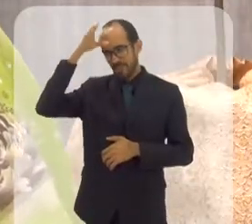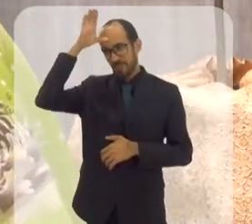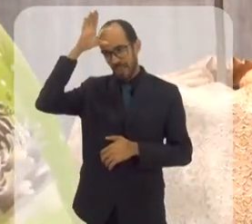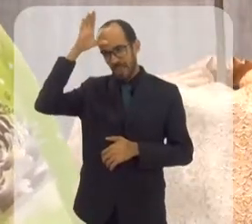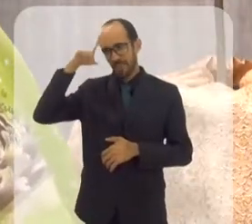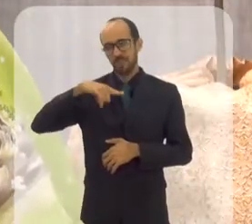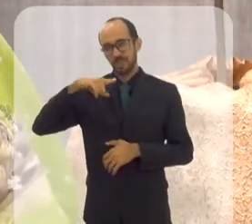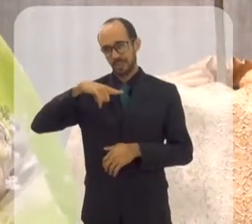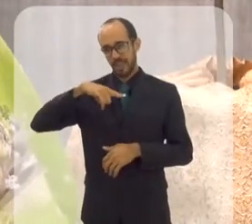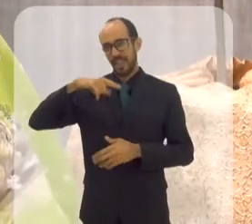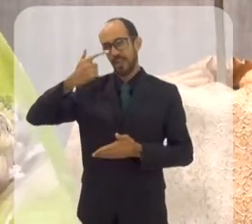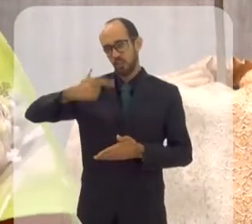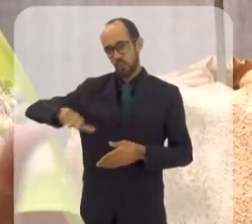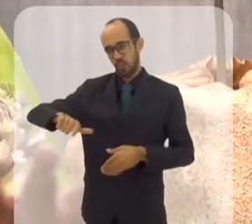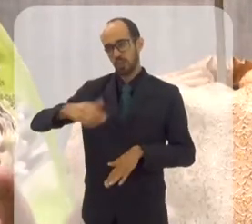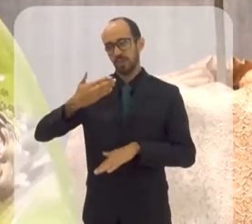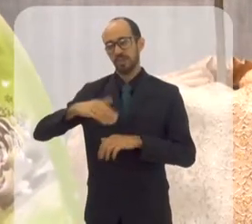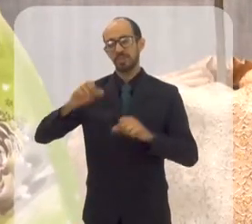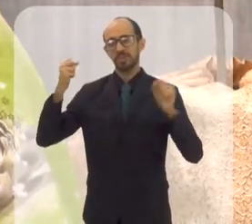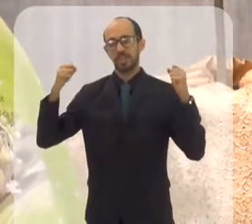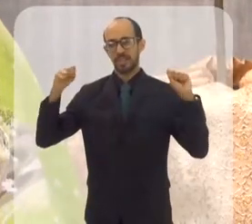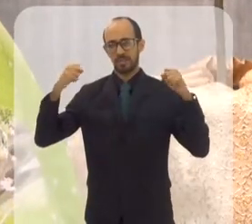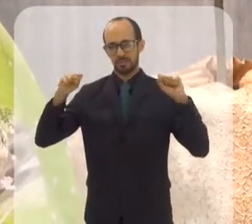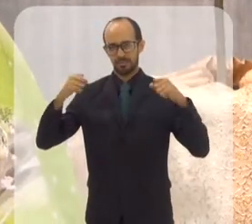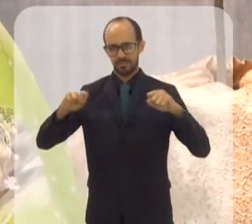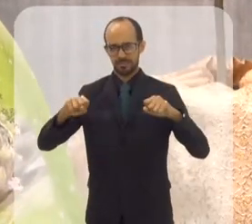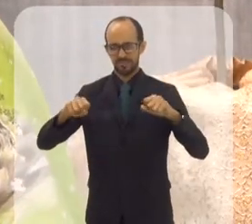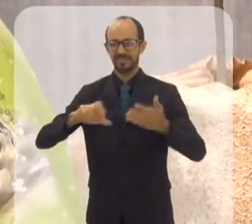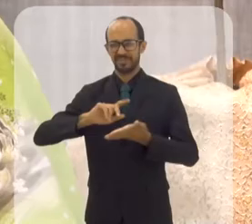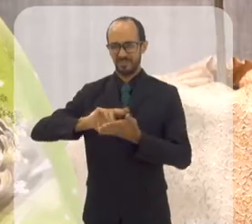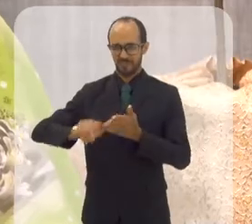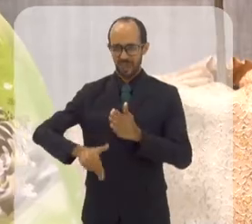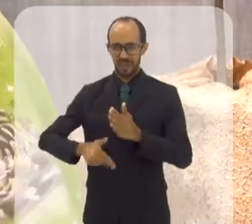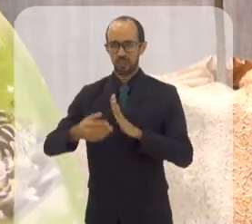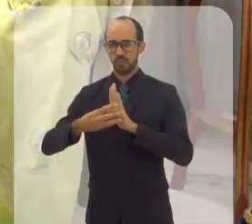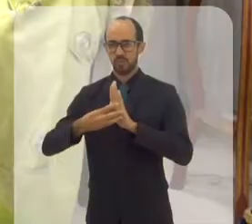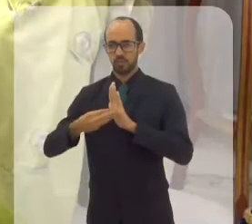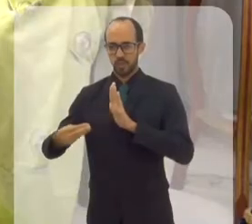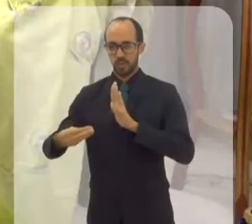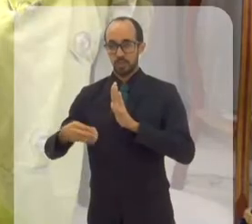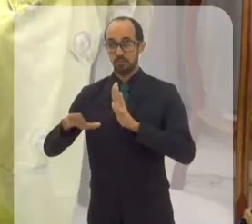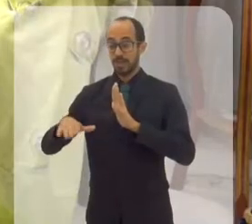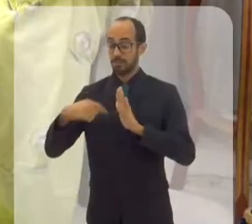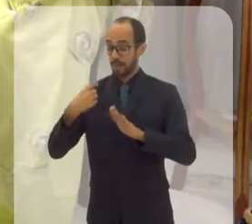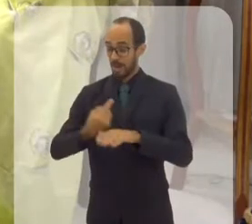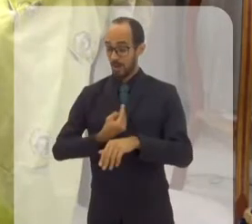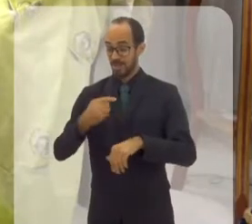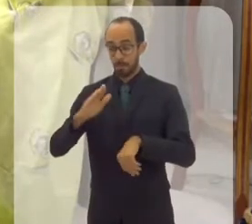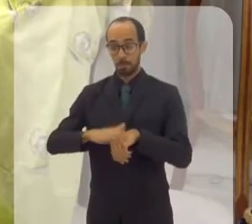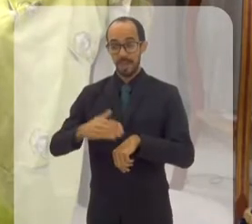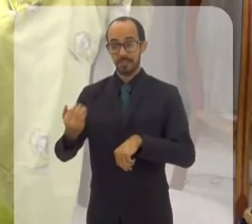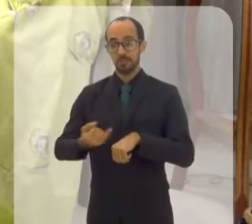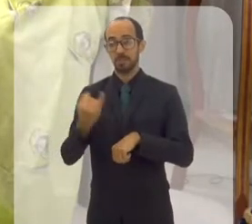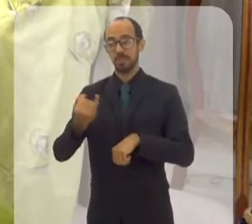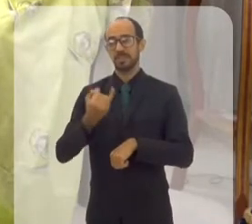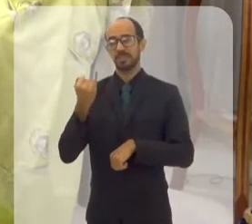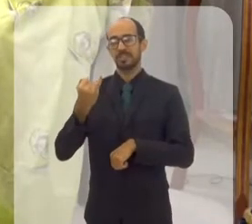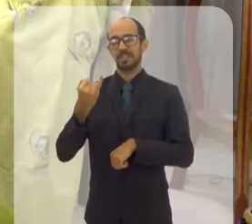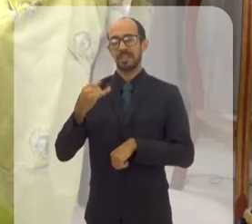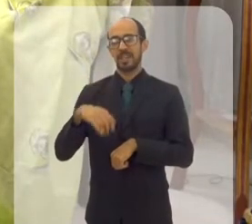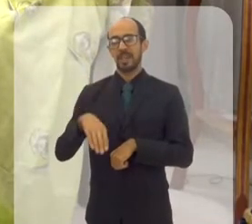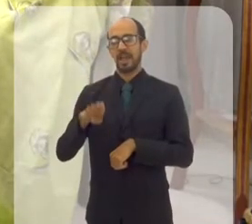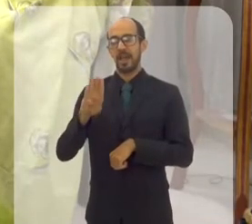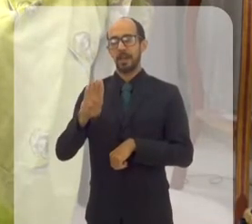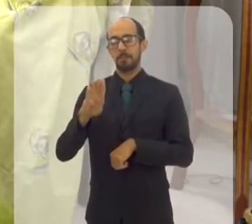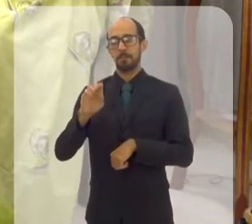que é do conhecimento. Falei que tem as mais conhecidas das academias, que é Hatha Yoga, Astanga Yoga. Mas, para a gente, a mais importante de todas elas